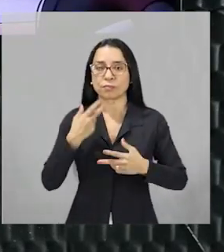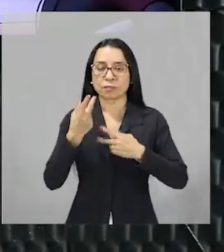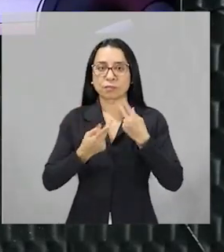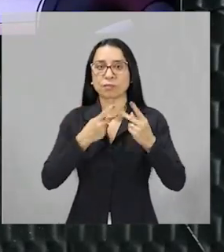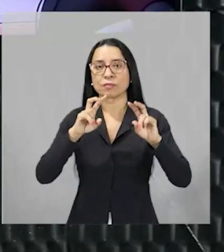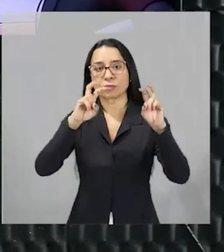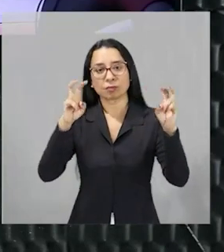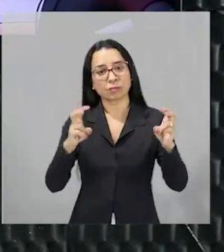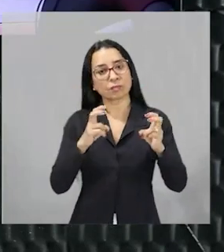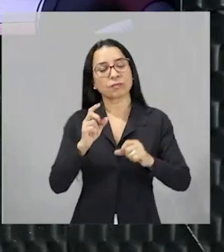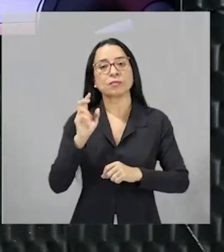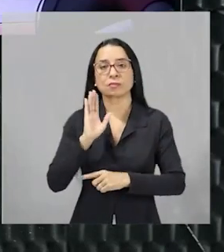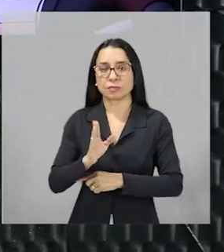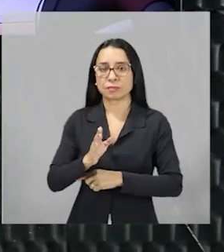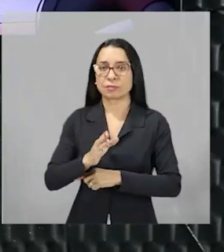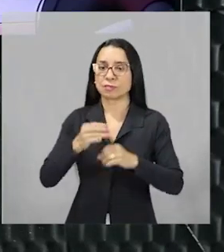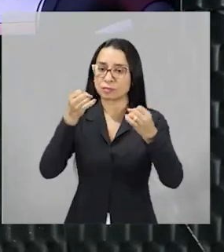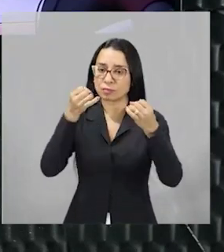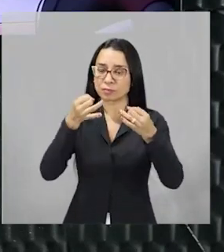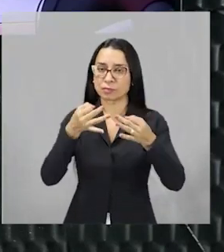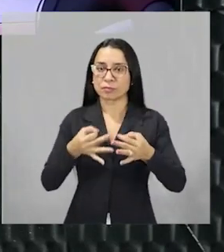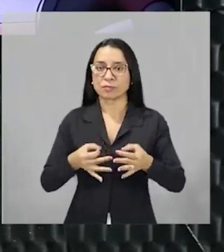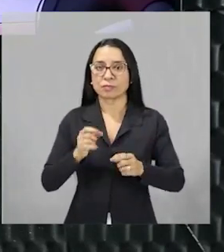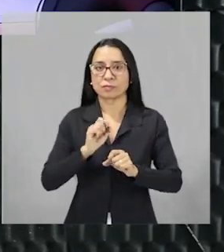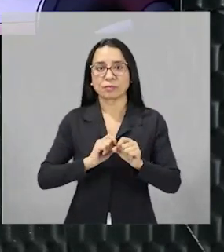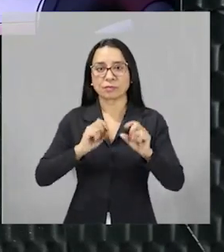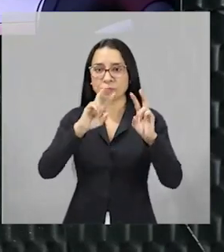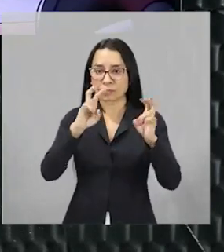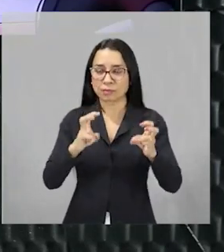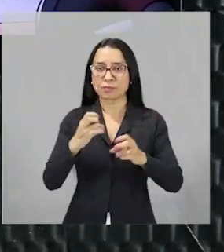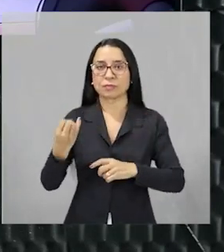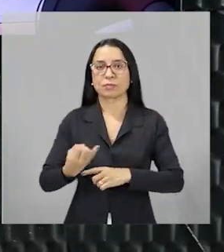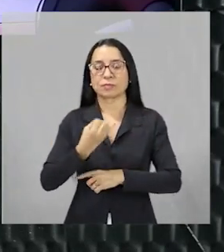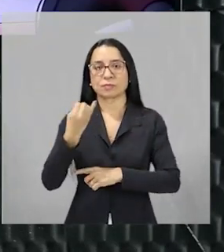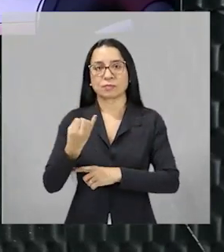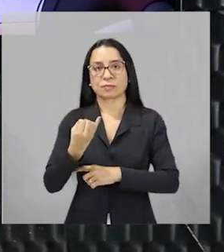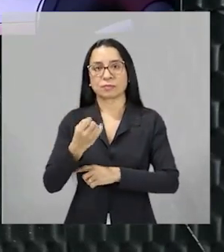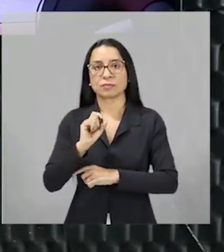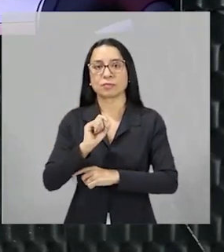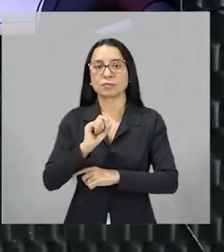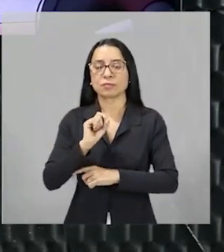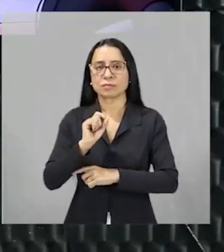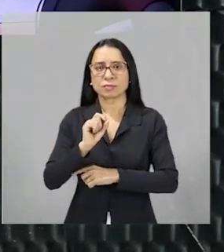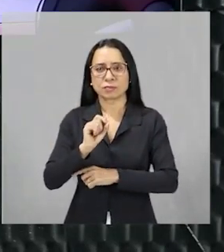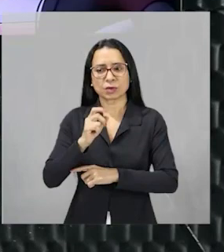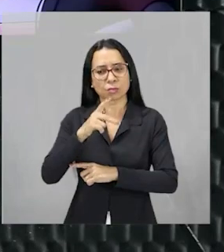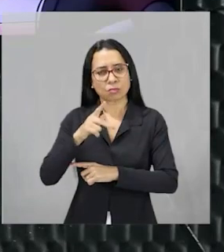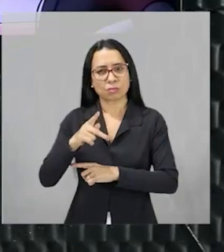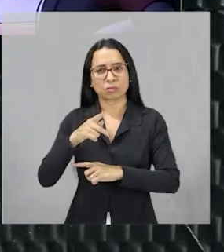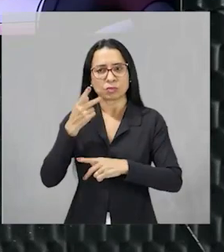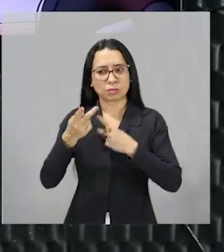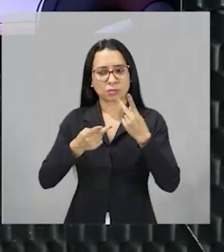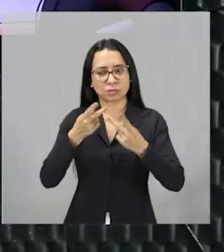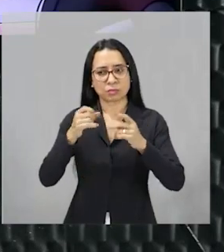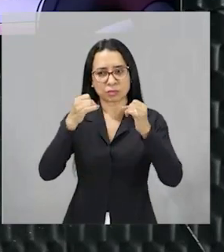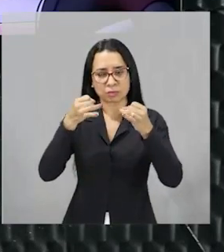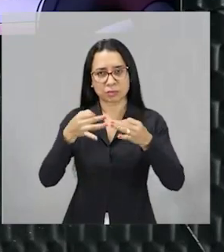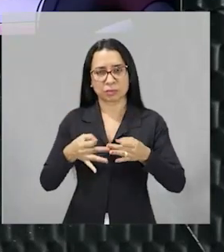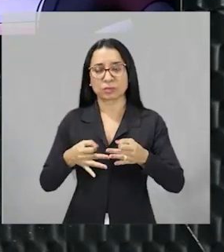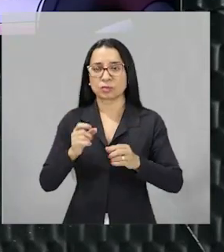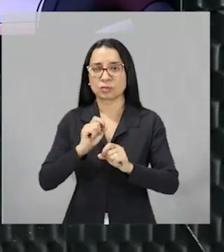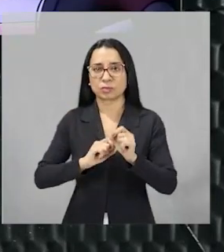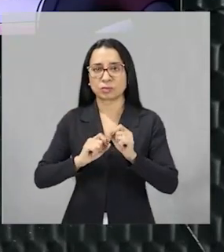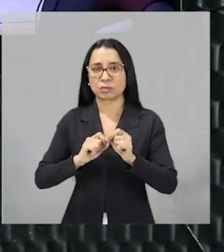uma temática que nós já falamos, tá certo? Uma temática muito importante que eu, inclusive, disse, olha, nós vamos dividir essa temática em duas